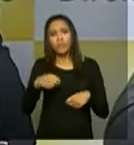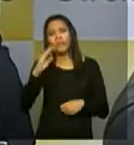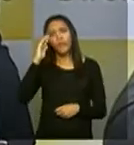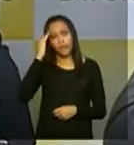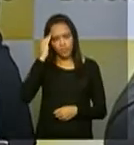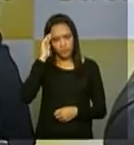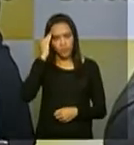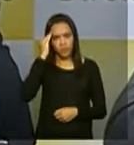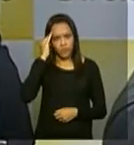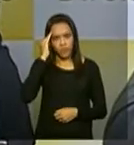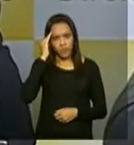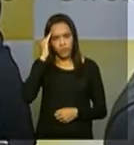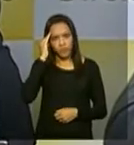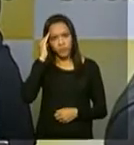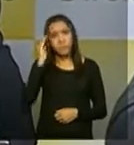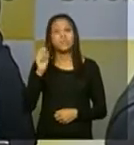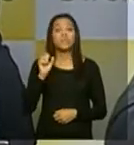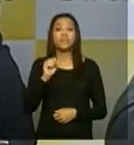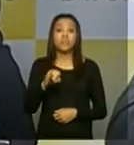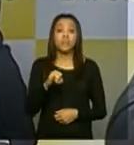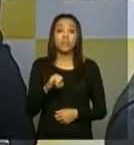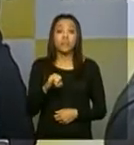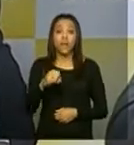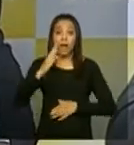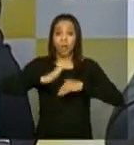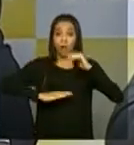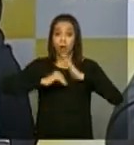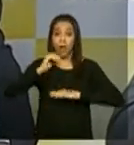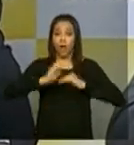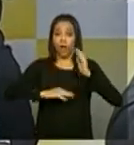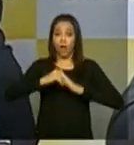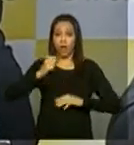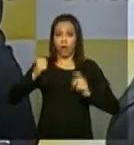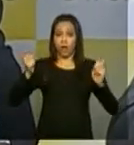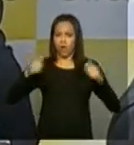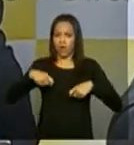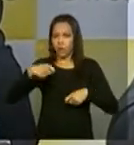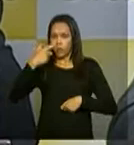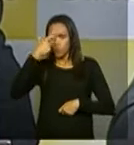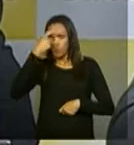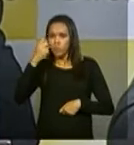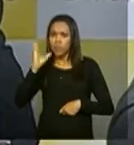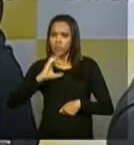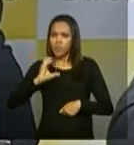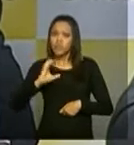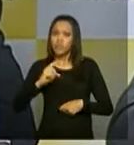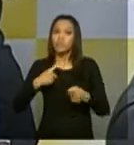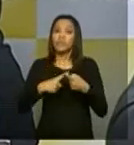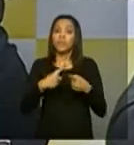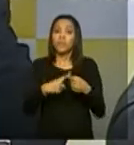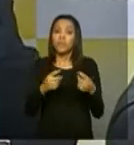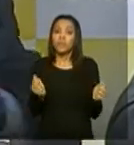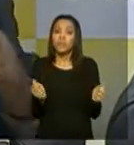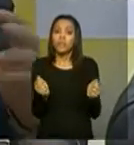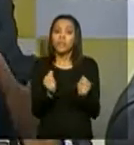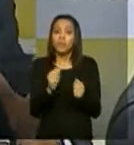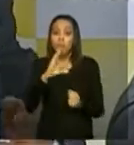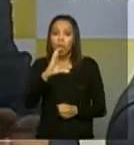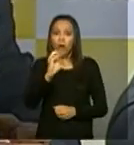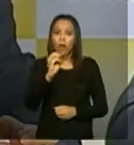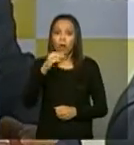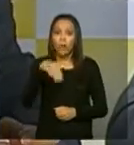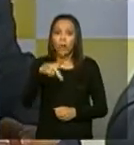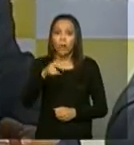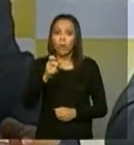porte se a ser uma competência ea um estúdio de dopagem na competência se tomar mostras